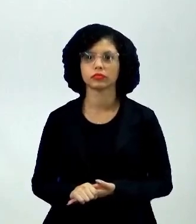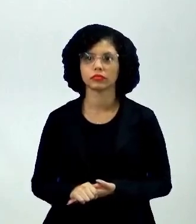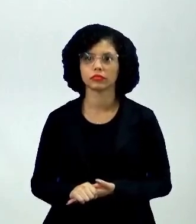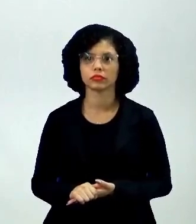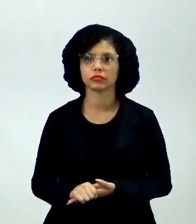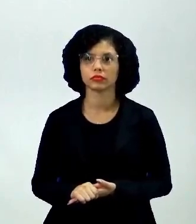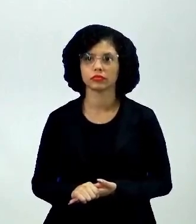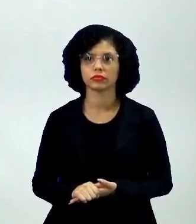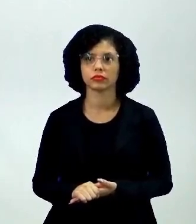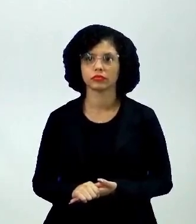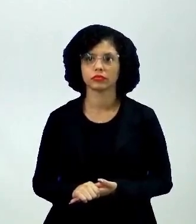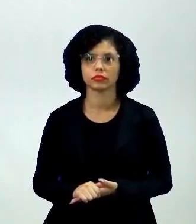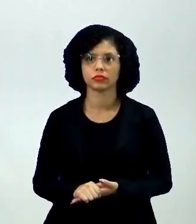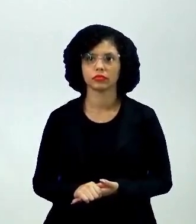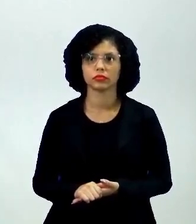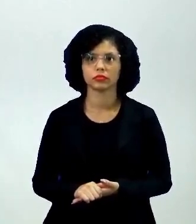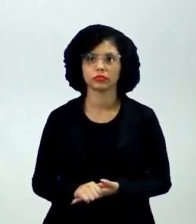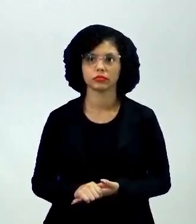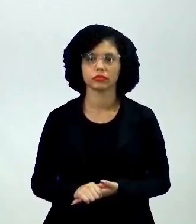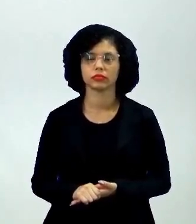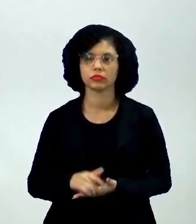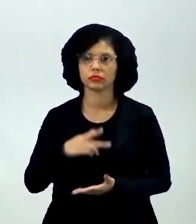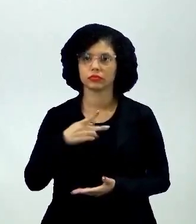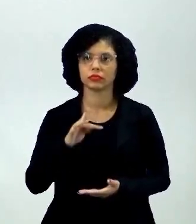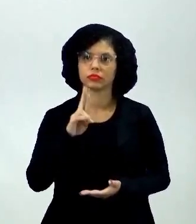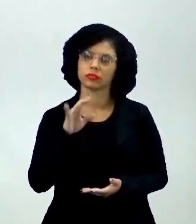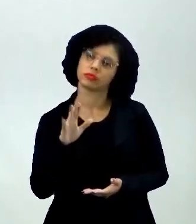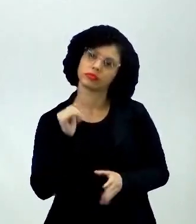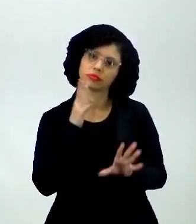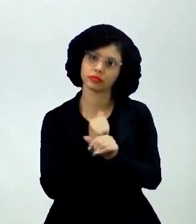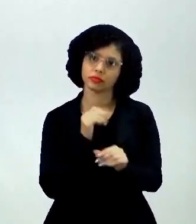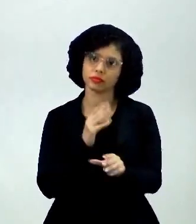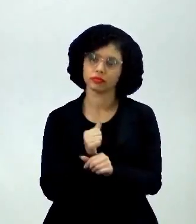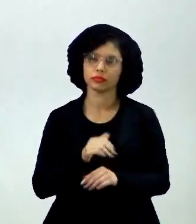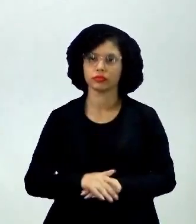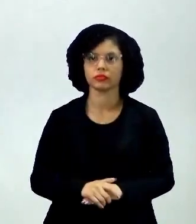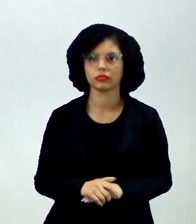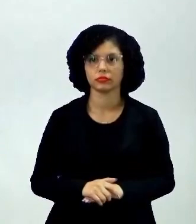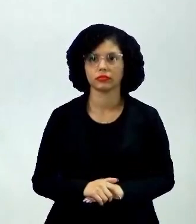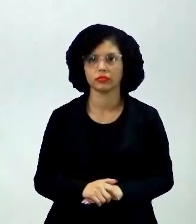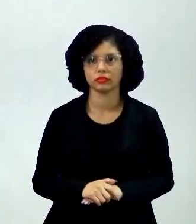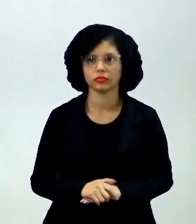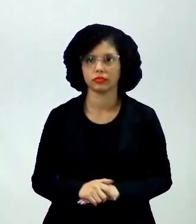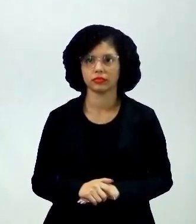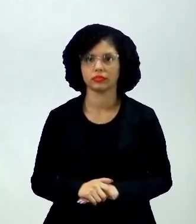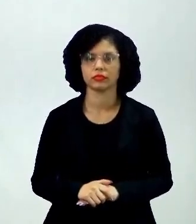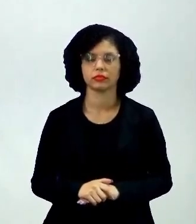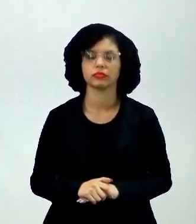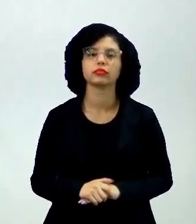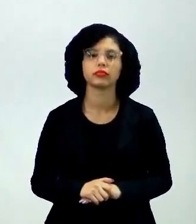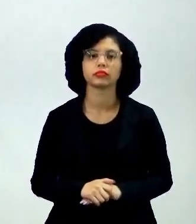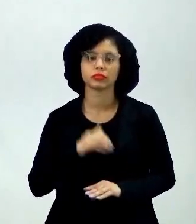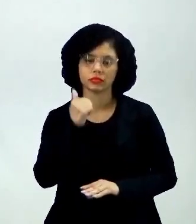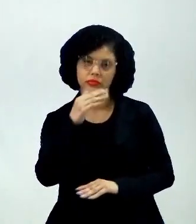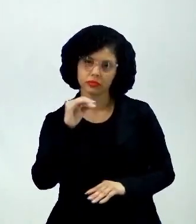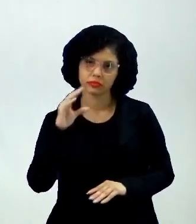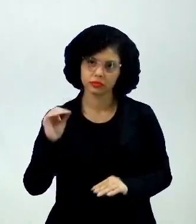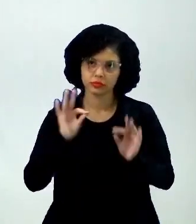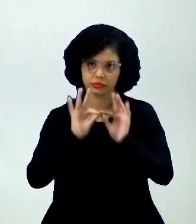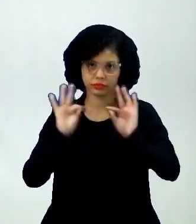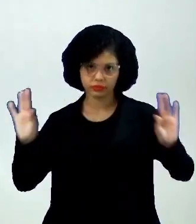gente mesmo se situar. Então, quando estiver falando de perímetro, é a soma dos lados. Então, se eu tenho desse lado aqui,